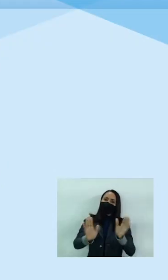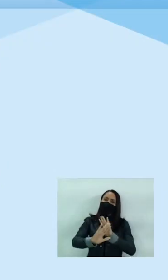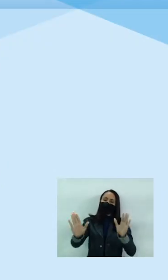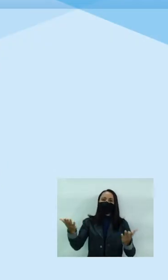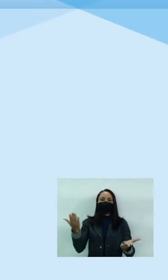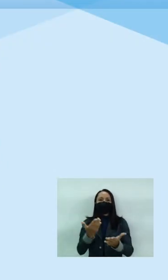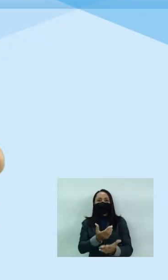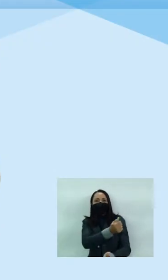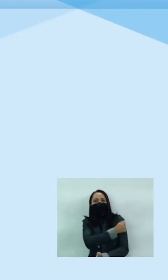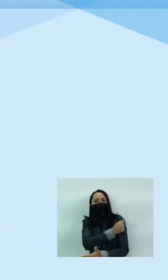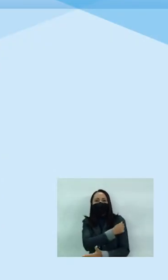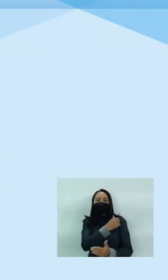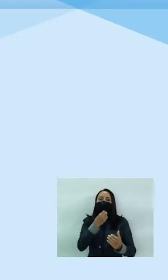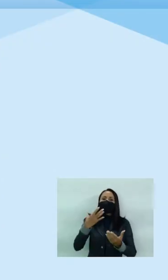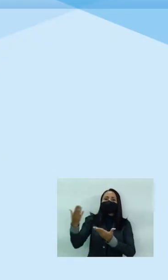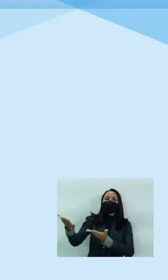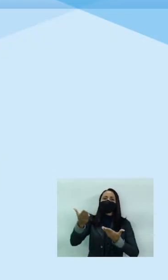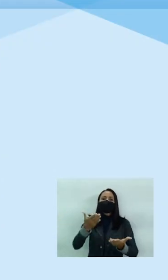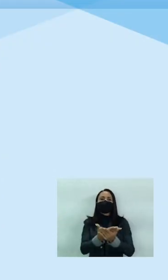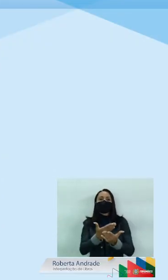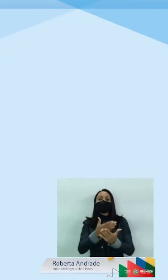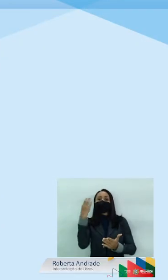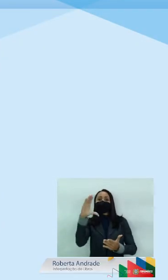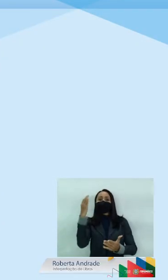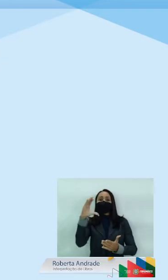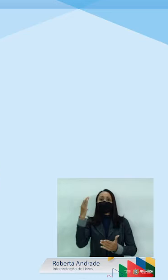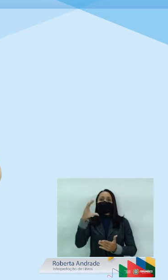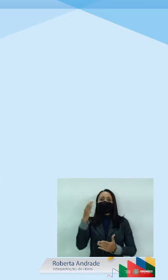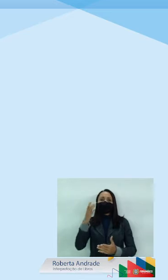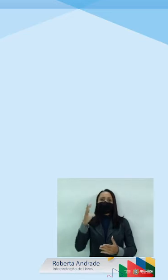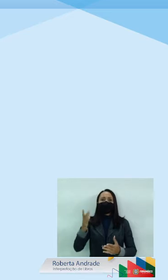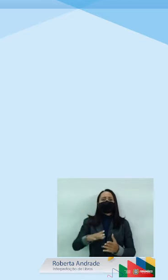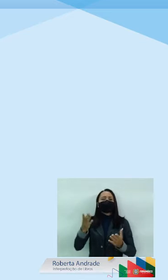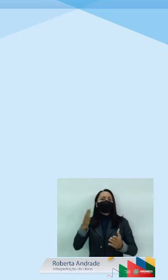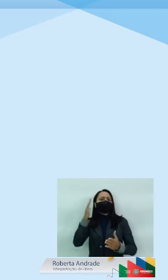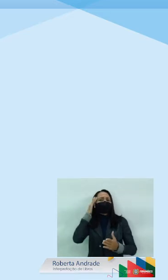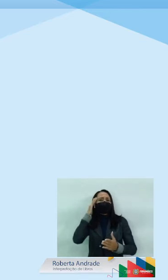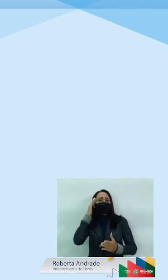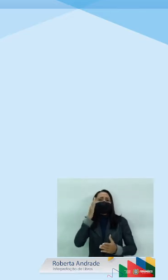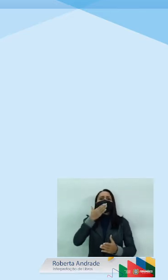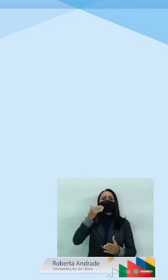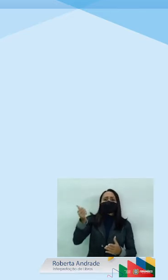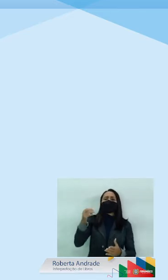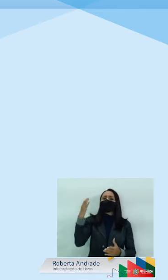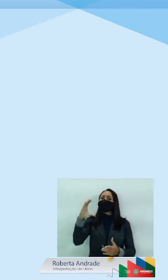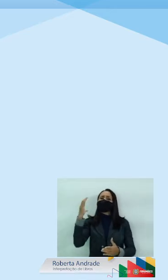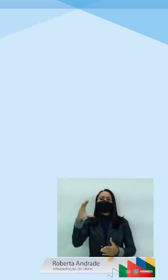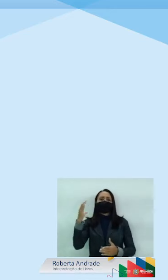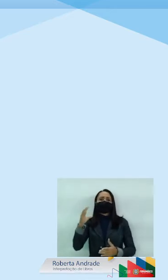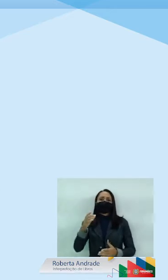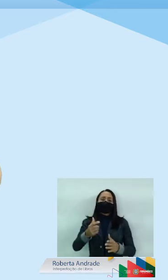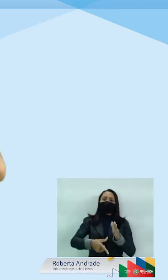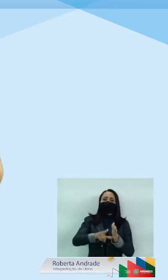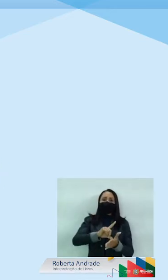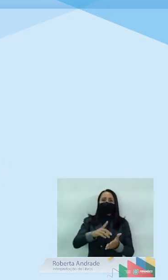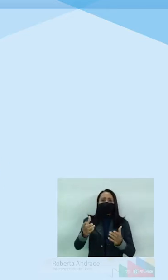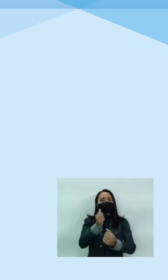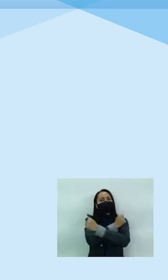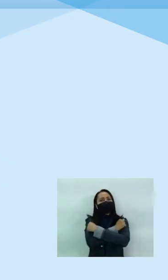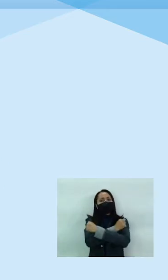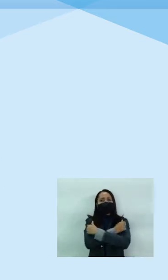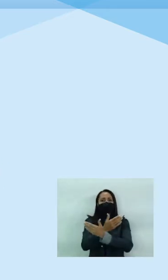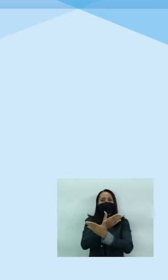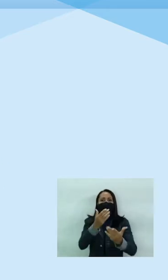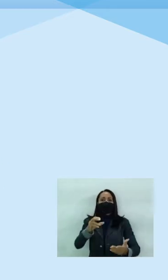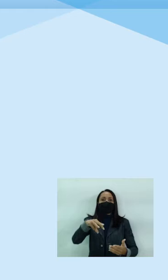Olá, estudantes! Sejam bem-vindos a mais uma aula de ciências. Vamos viajar mais um pouco pela ciência. Mas antes disso, gostaria de mandar um abraço para o nosso